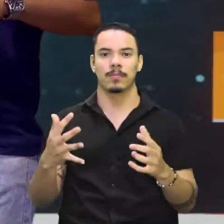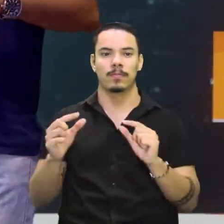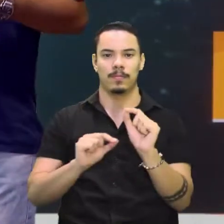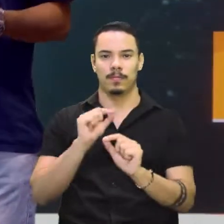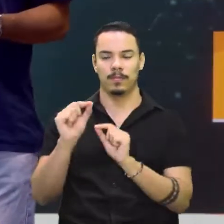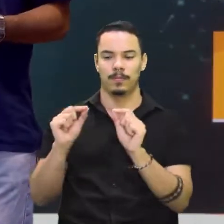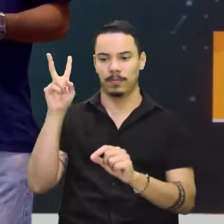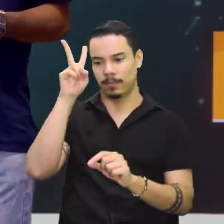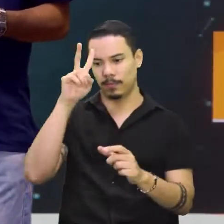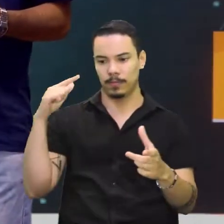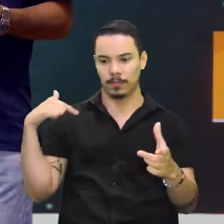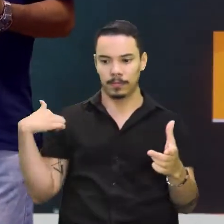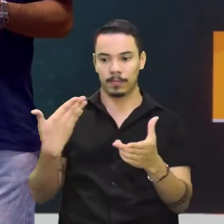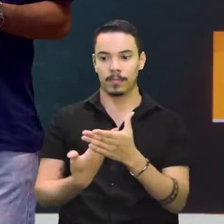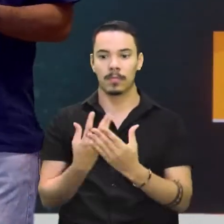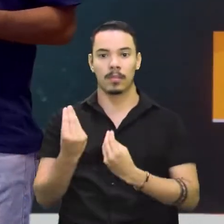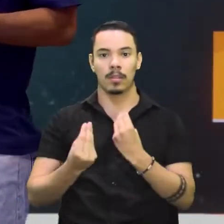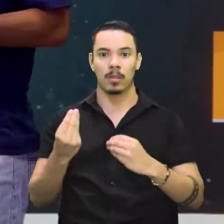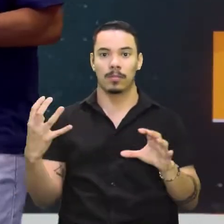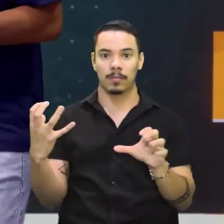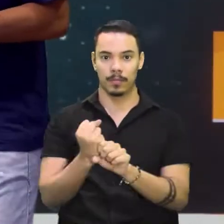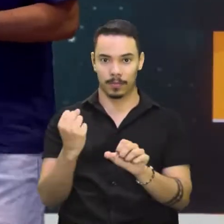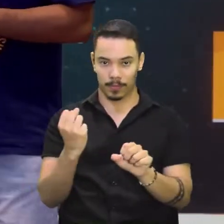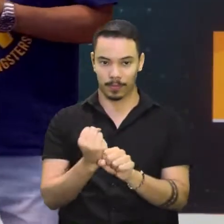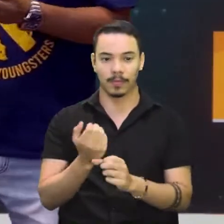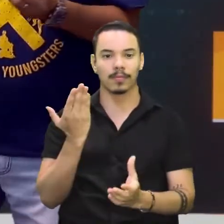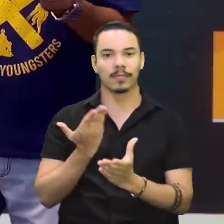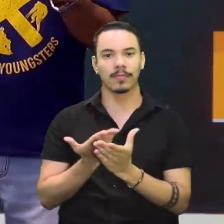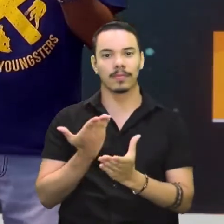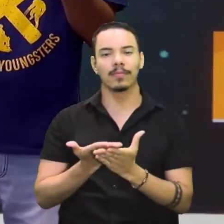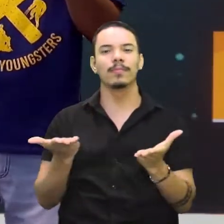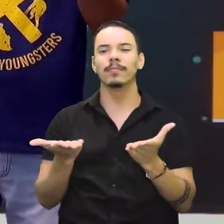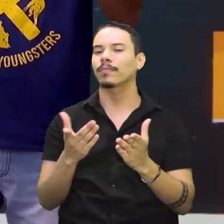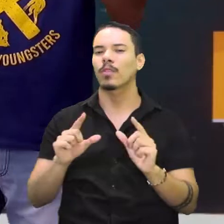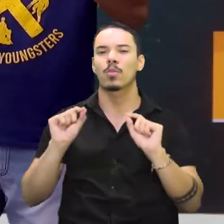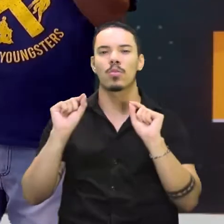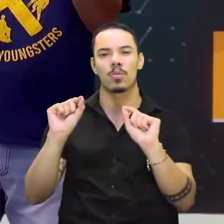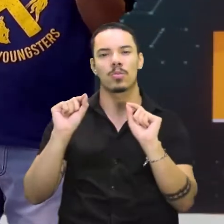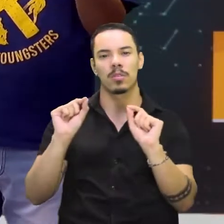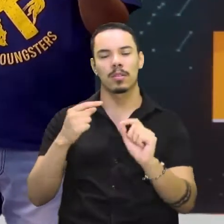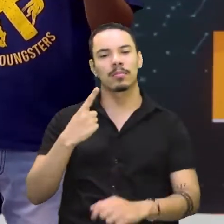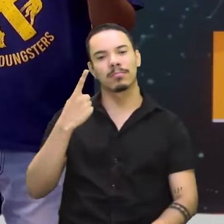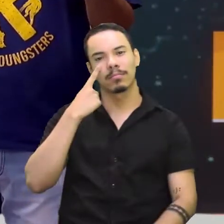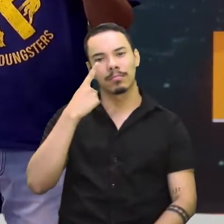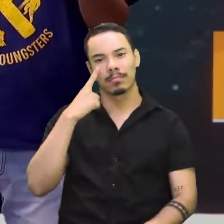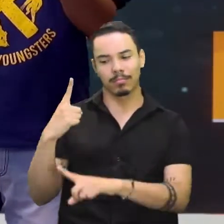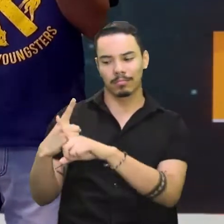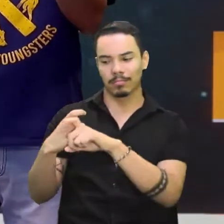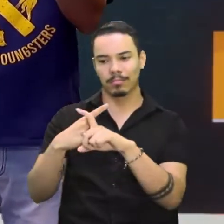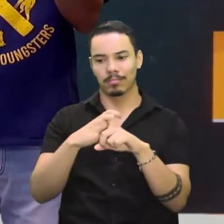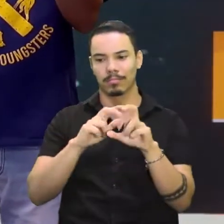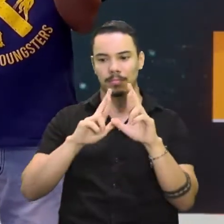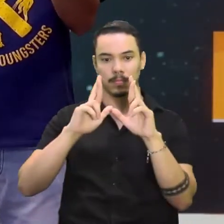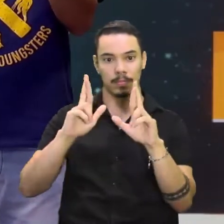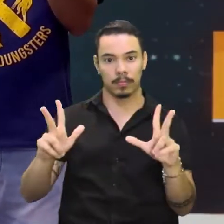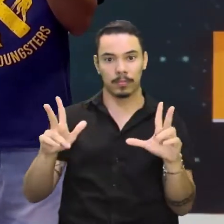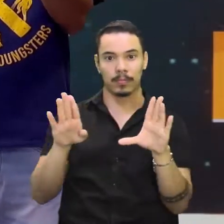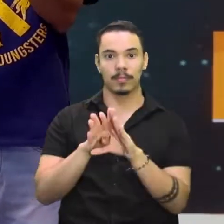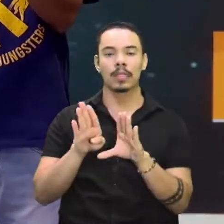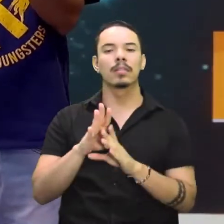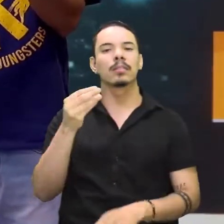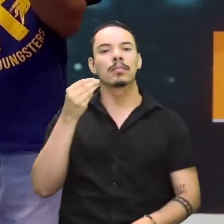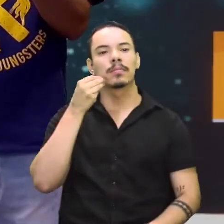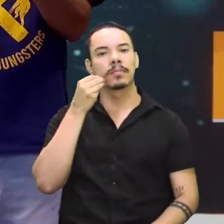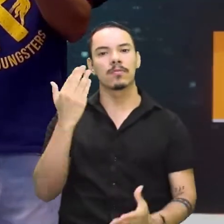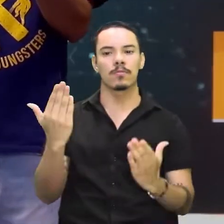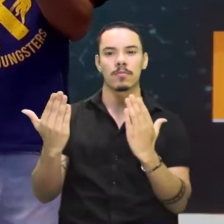a máquina de calcular. E na aula de hoje nós vamos fazer o quê? Nós vamos pegar agora polinômios diferentes e vamos tentar comparar para ver se